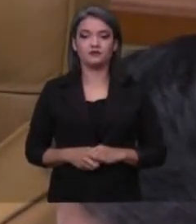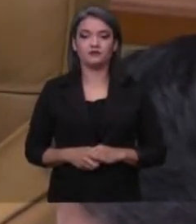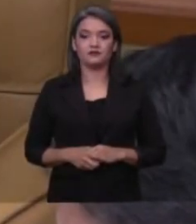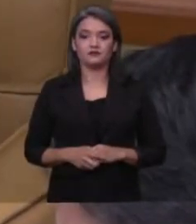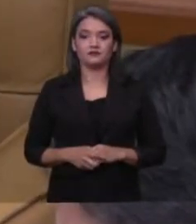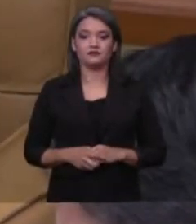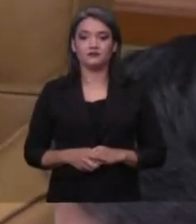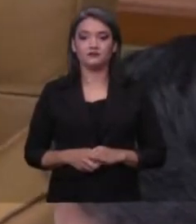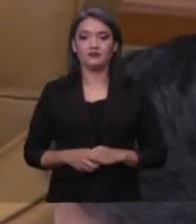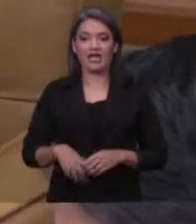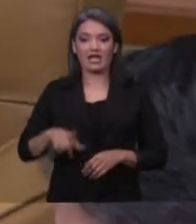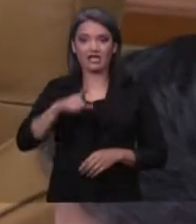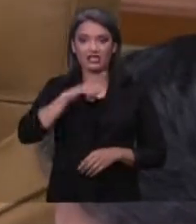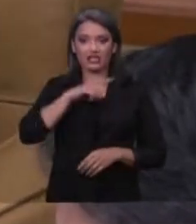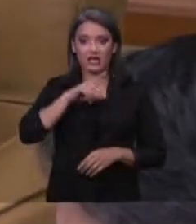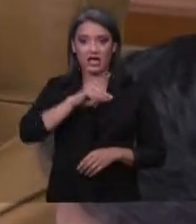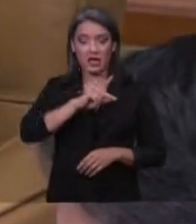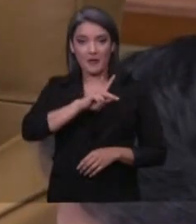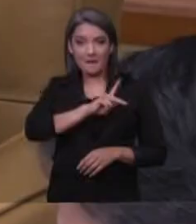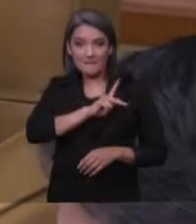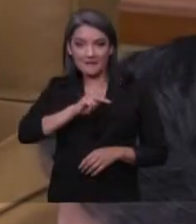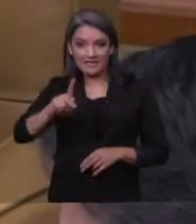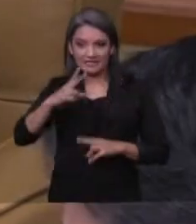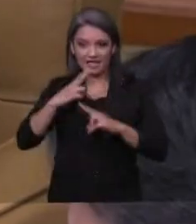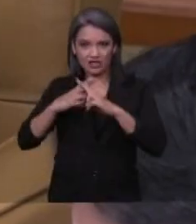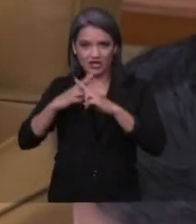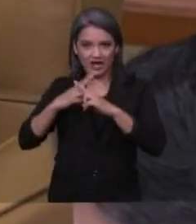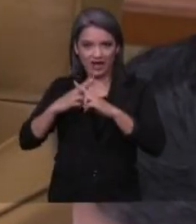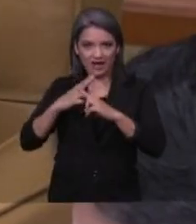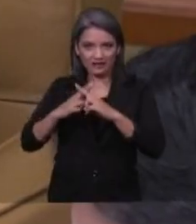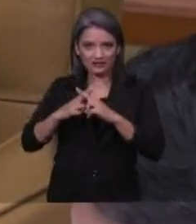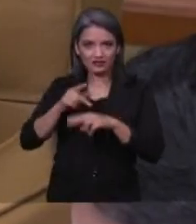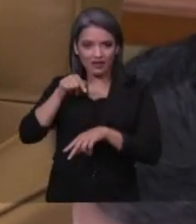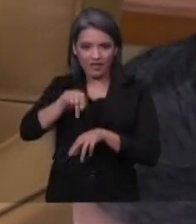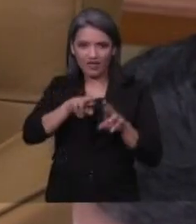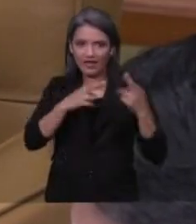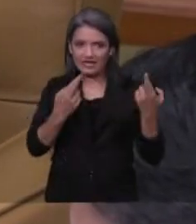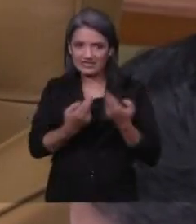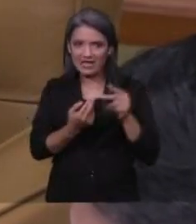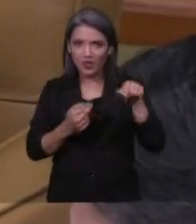presidente da Caixa Econômica nessa mesma reunião